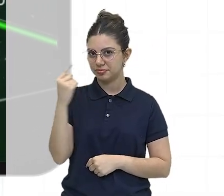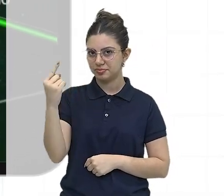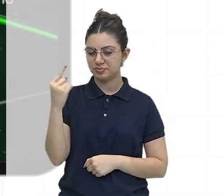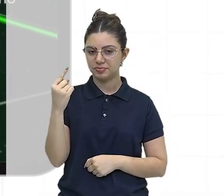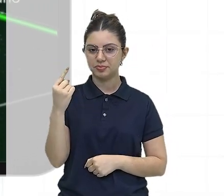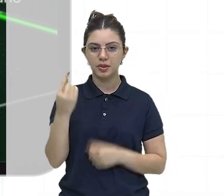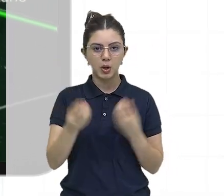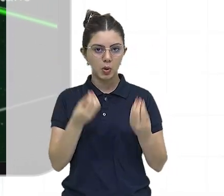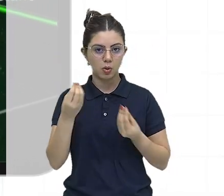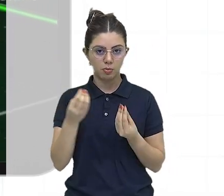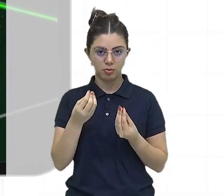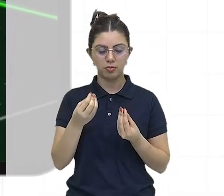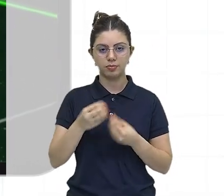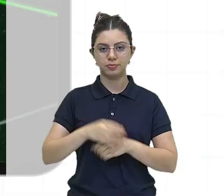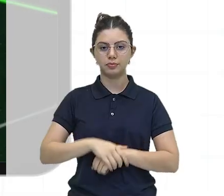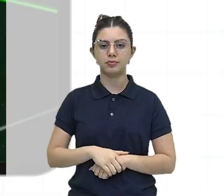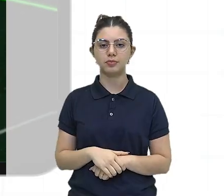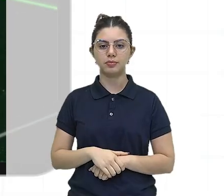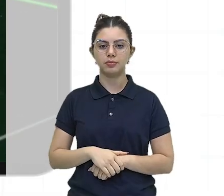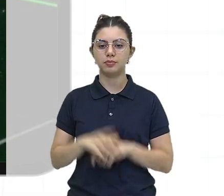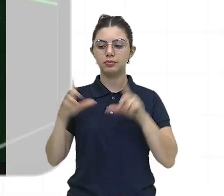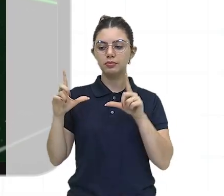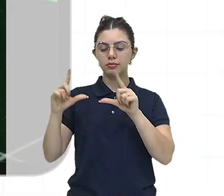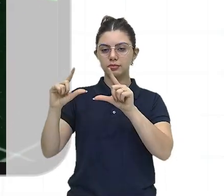agora, diminuindo a intensidade do zoom.